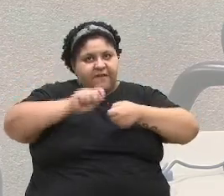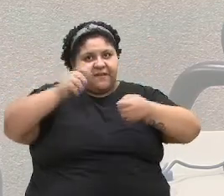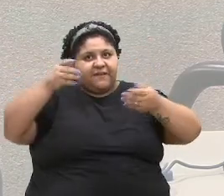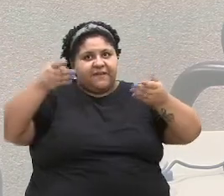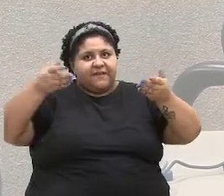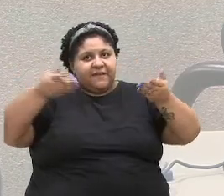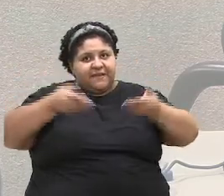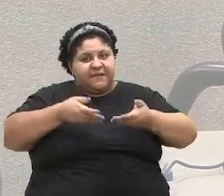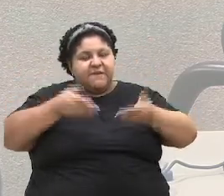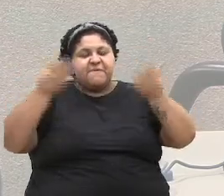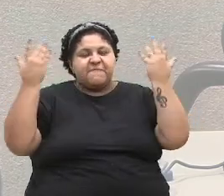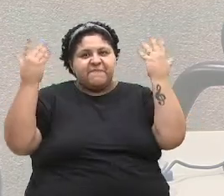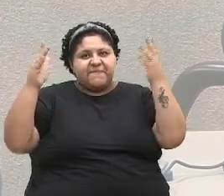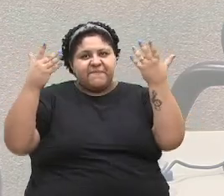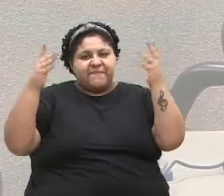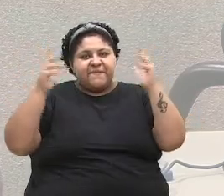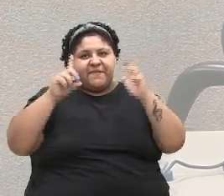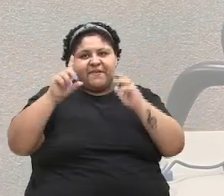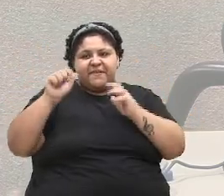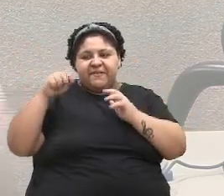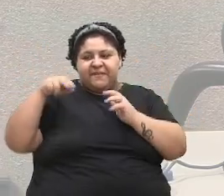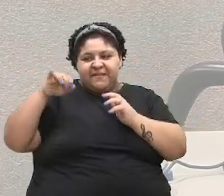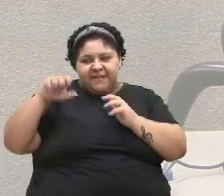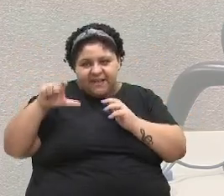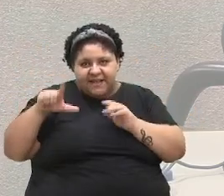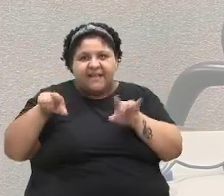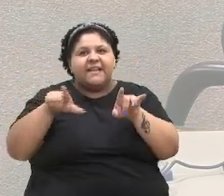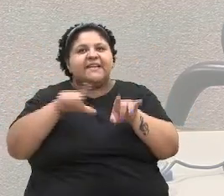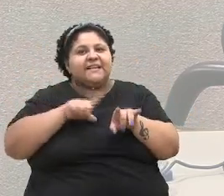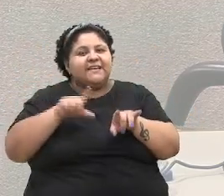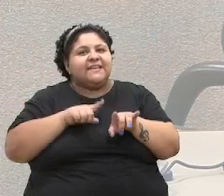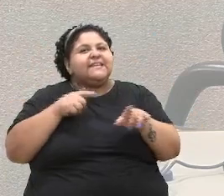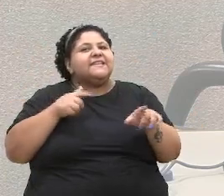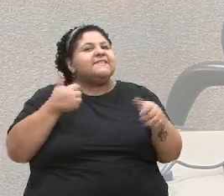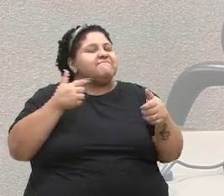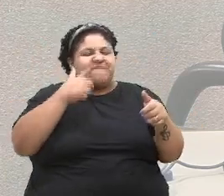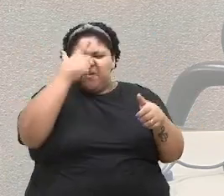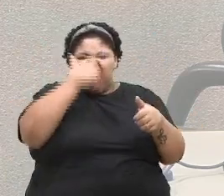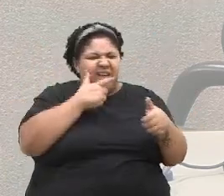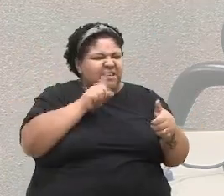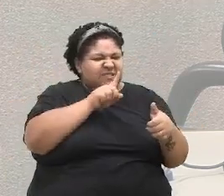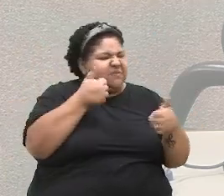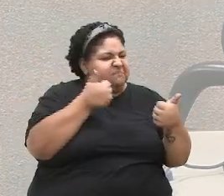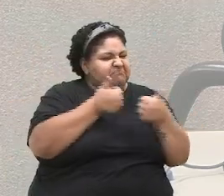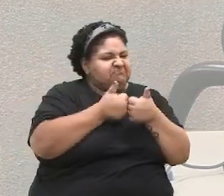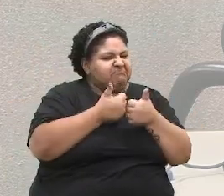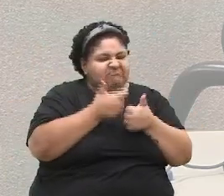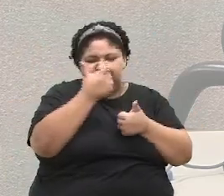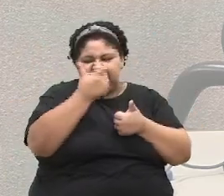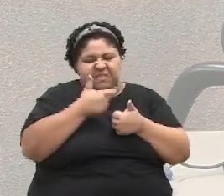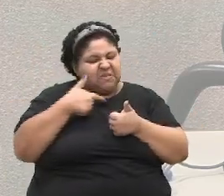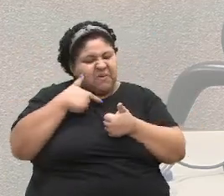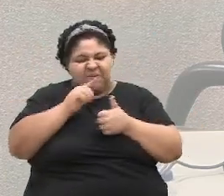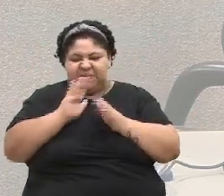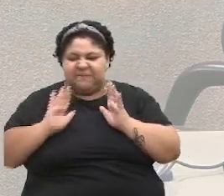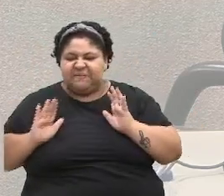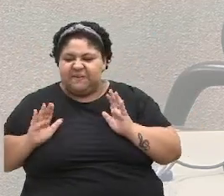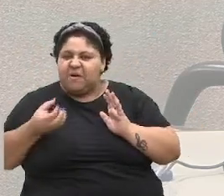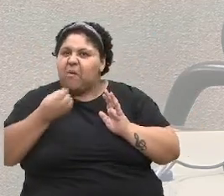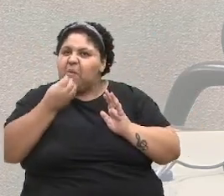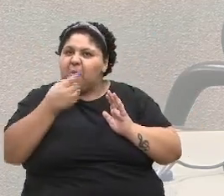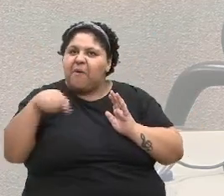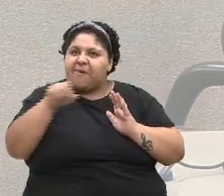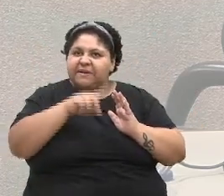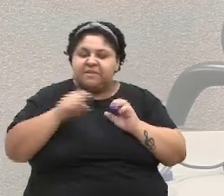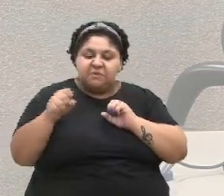Raquel. Parabéns também ao Daniel, que tenho certeza que se ele não estivesse junto nisso, né, talvez não tivesse acontecido, e é muito bom que a gente possa